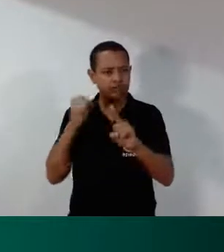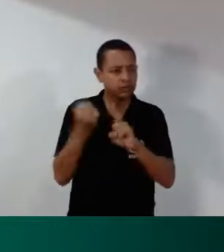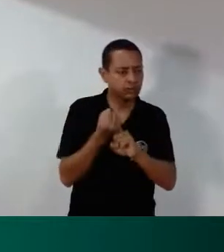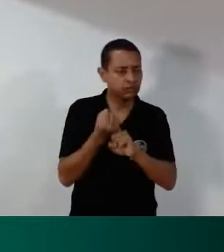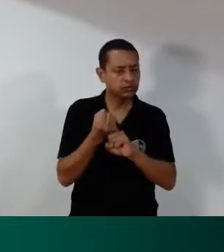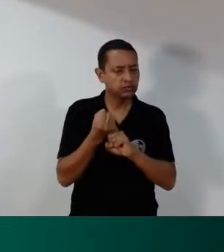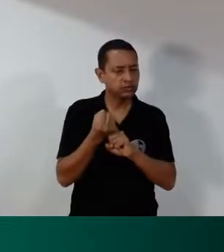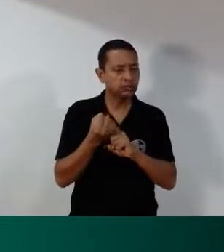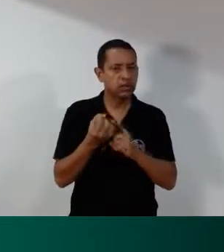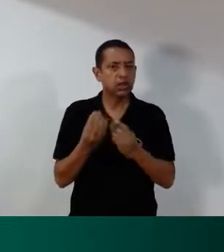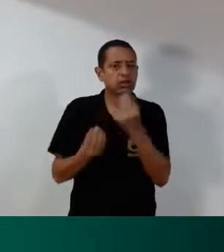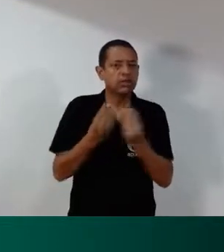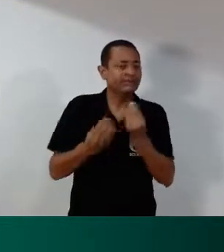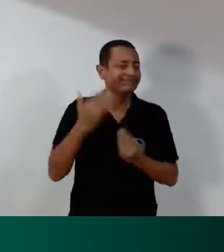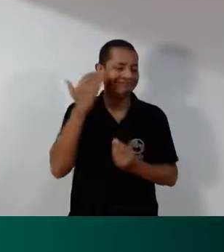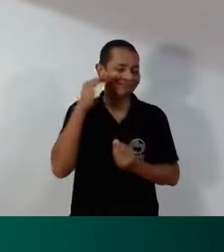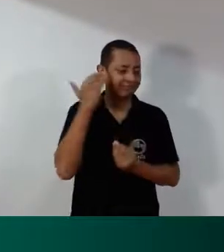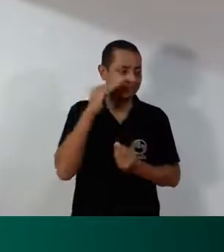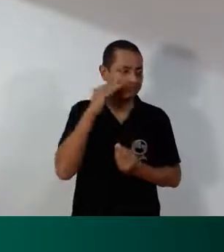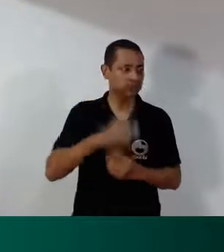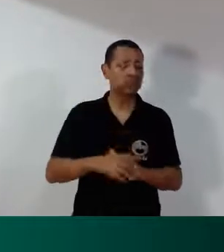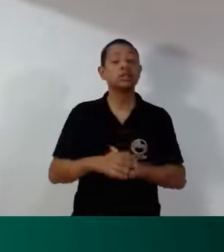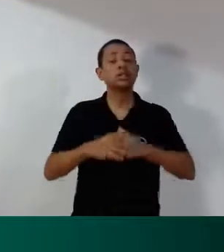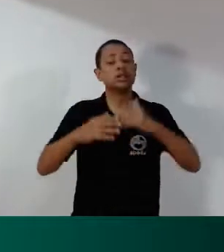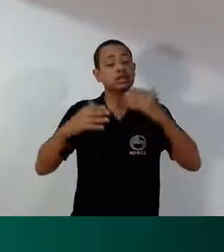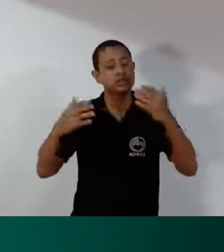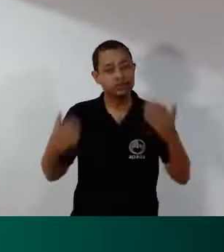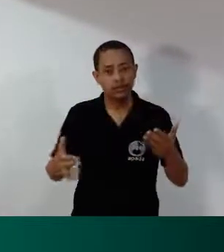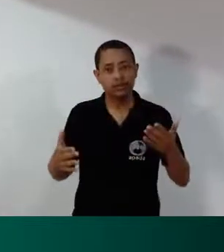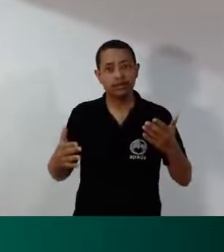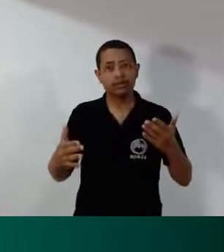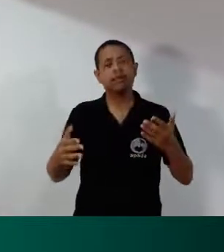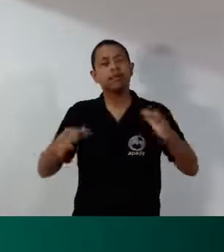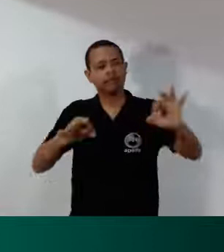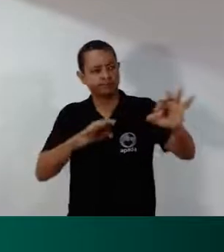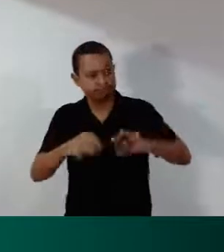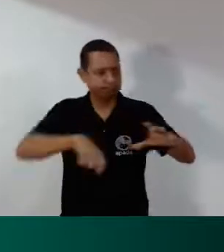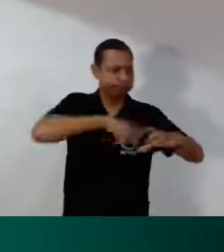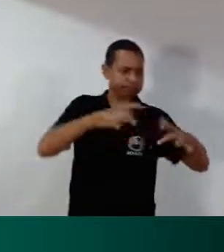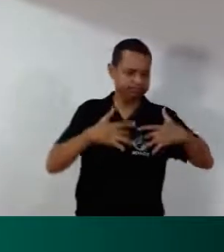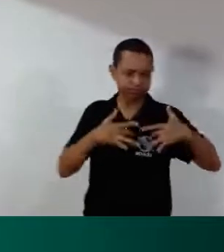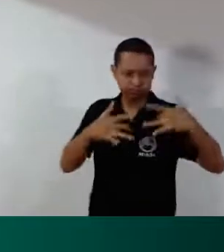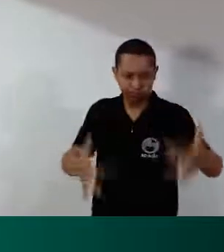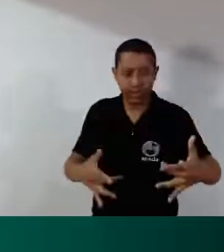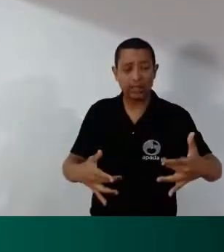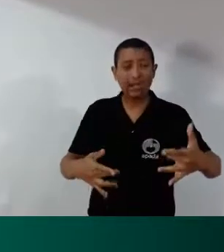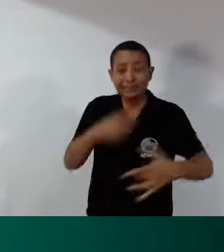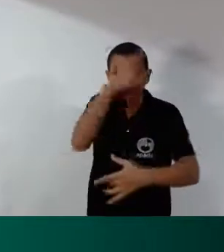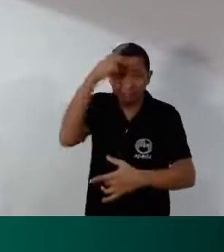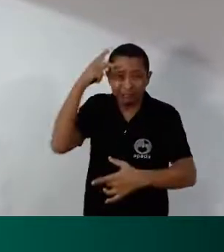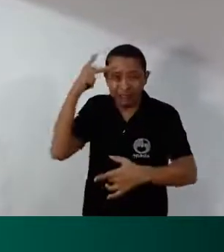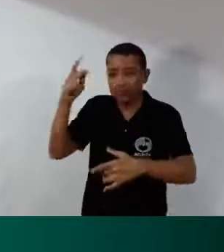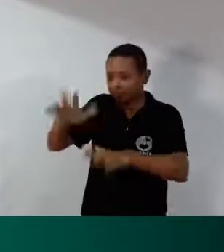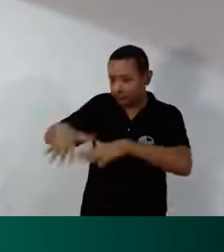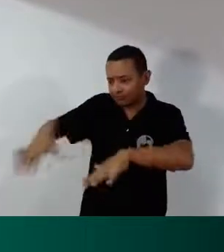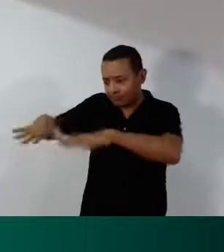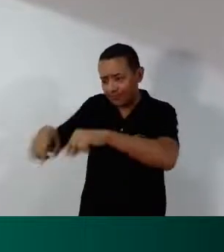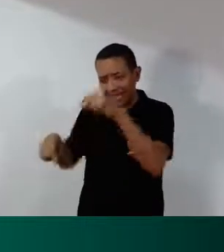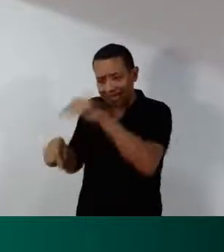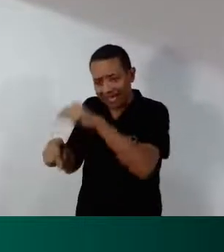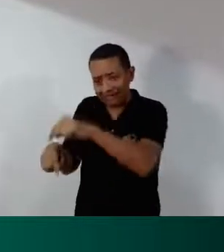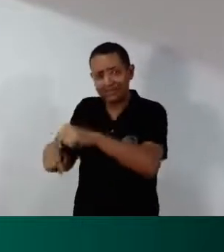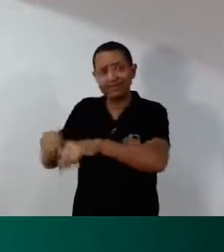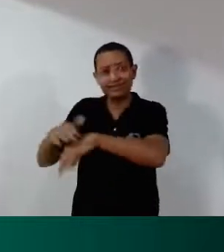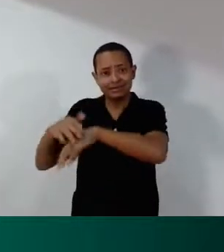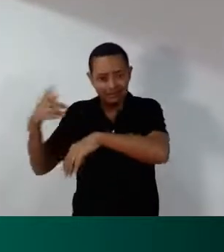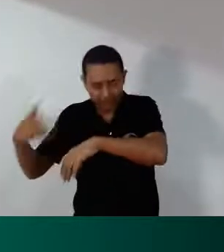conselho de segurança alimentar que sejam as próprias pessoas que gerenciem que organizem não é que façam